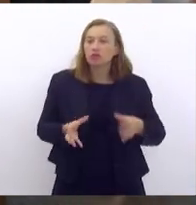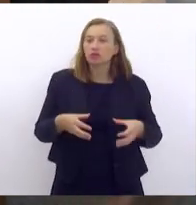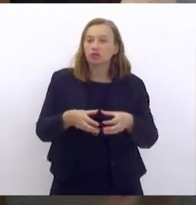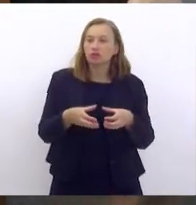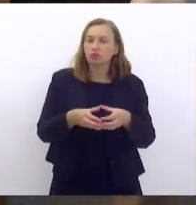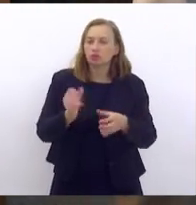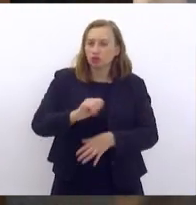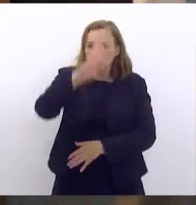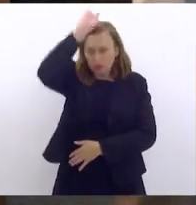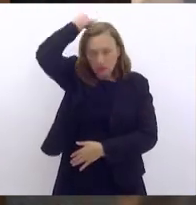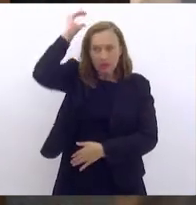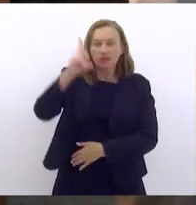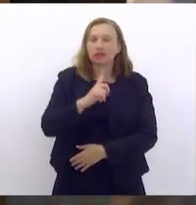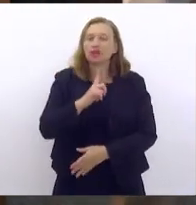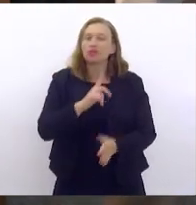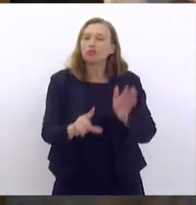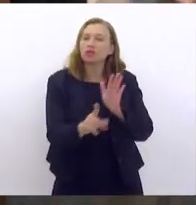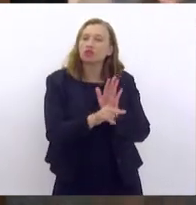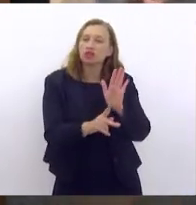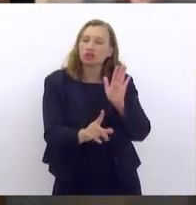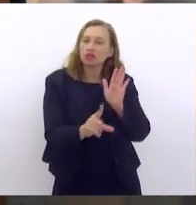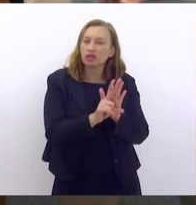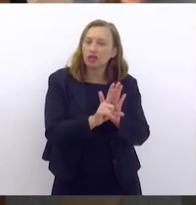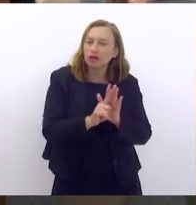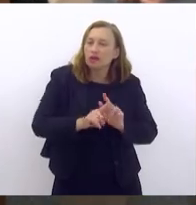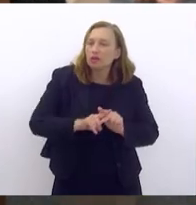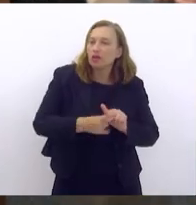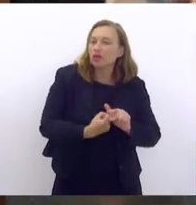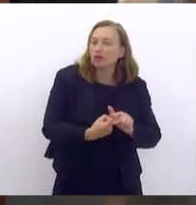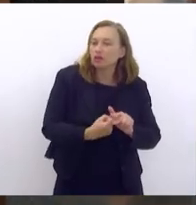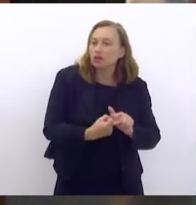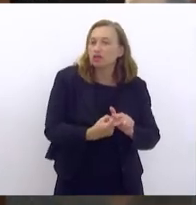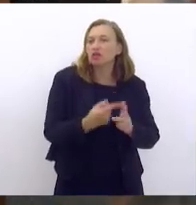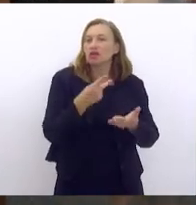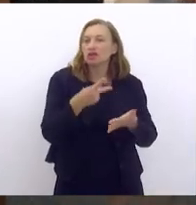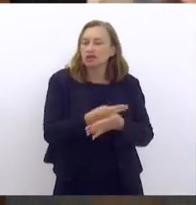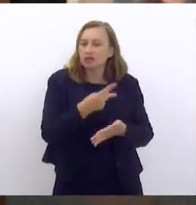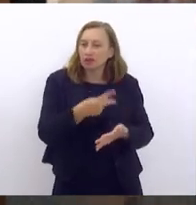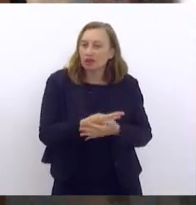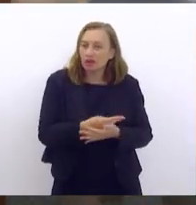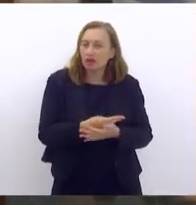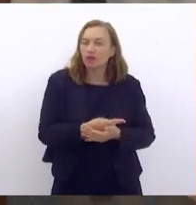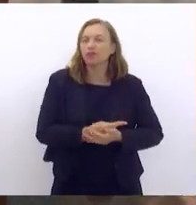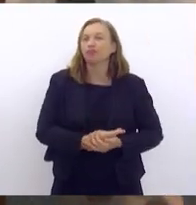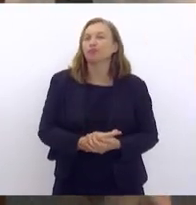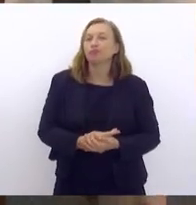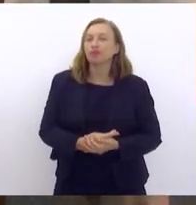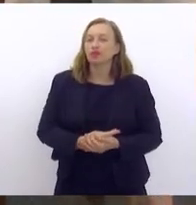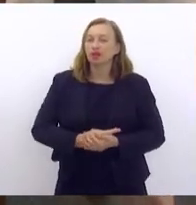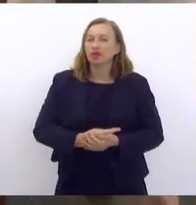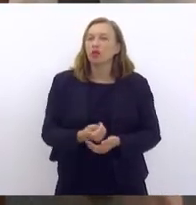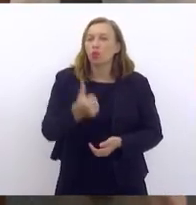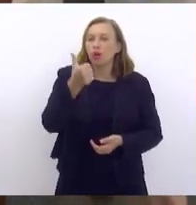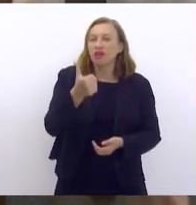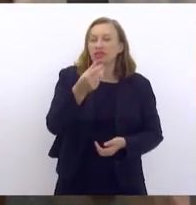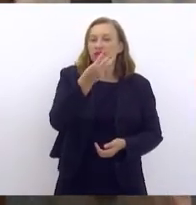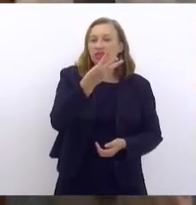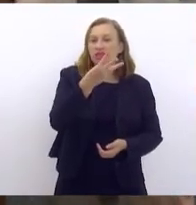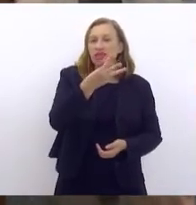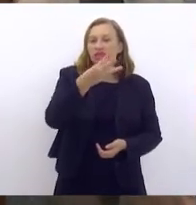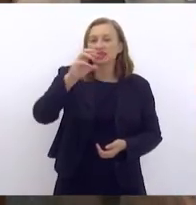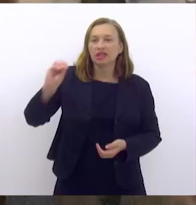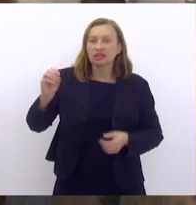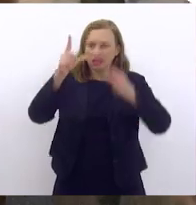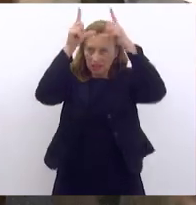bombeiros tem um projeto de lei para corrigir essa distorção que faz com que quase 300